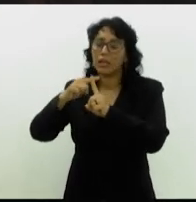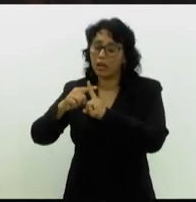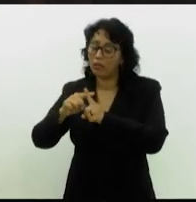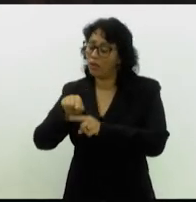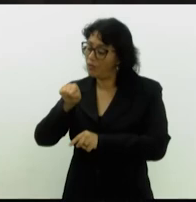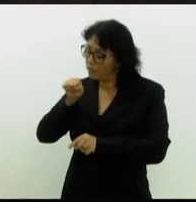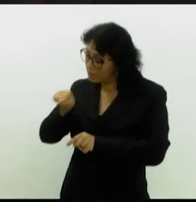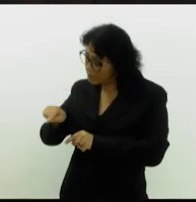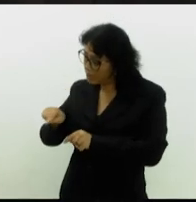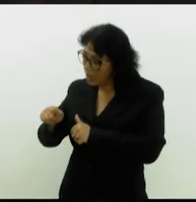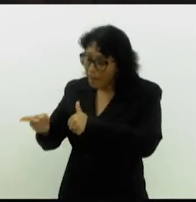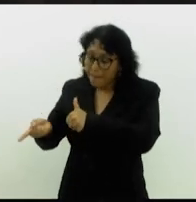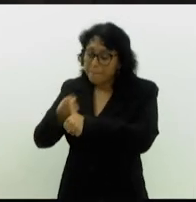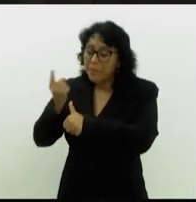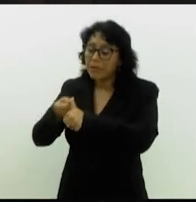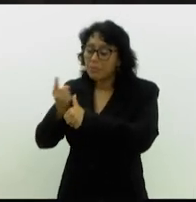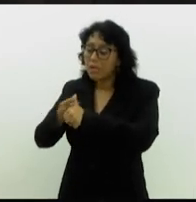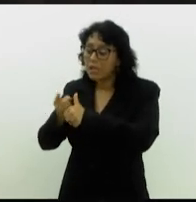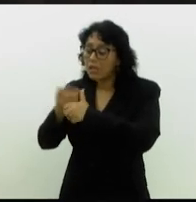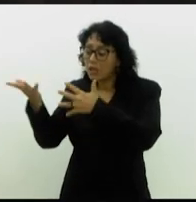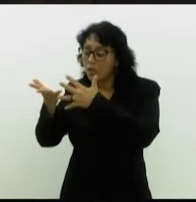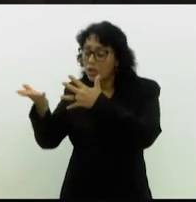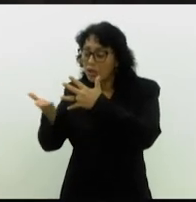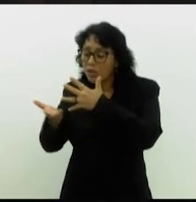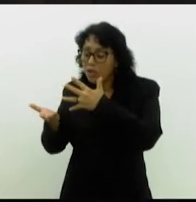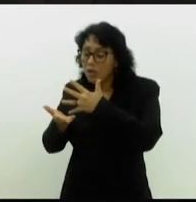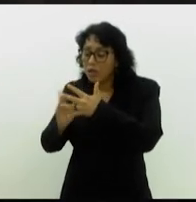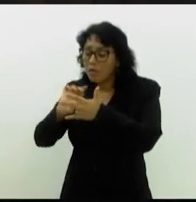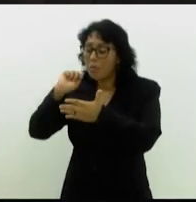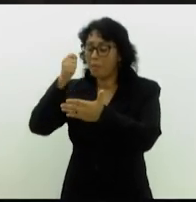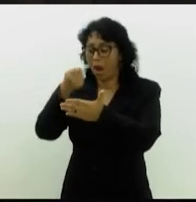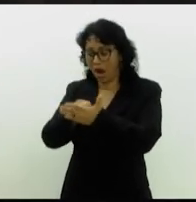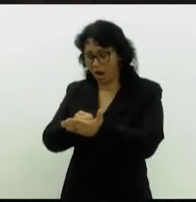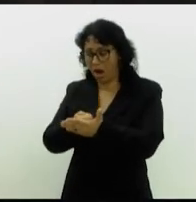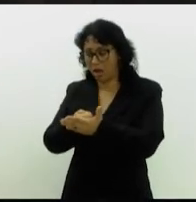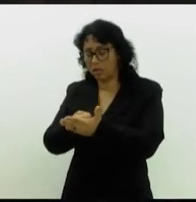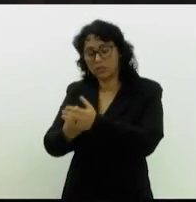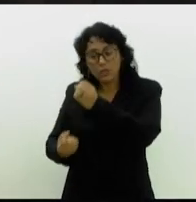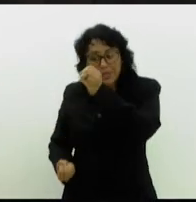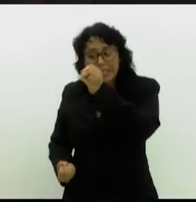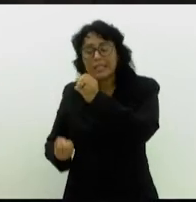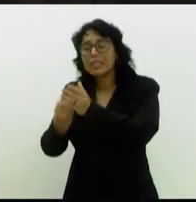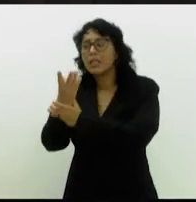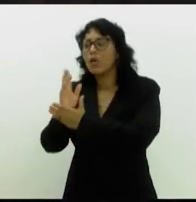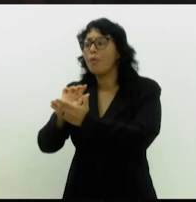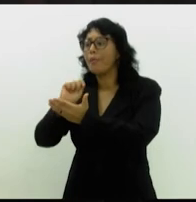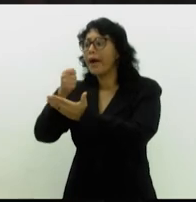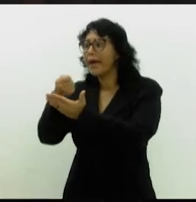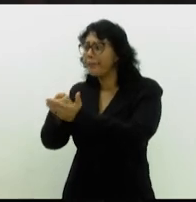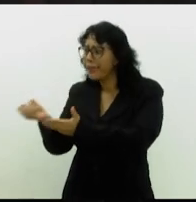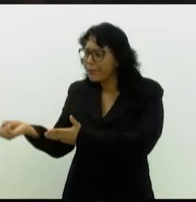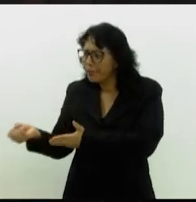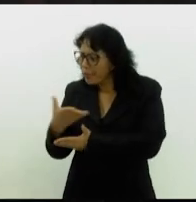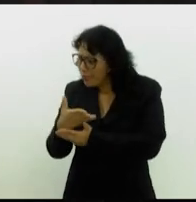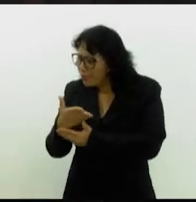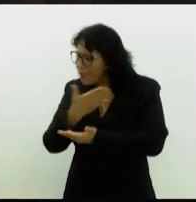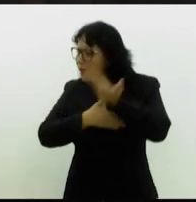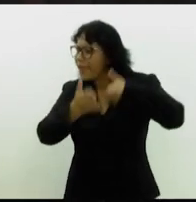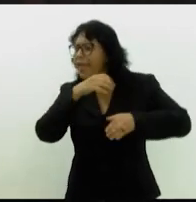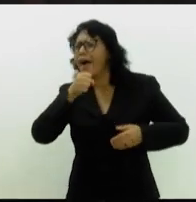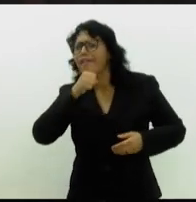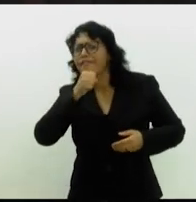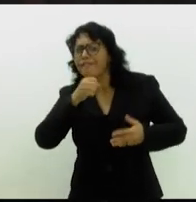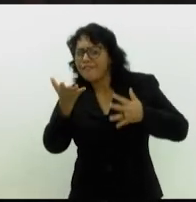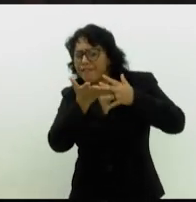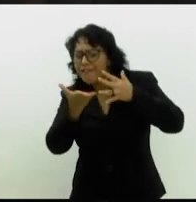parcelas que são devidas Então se criou um pagamento novo e não se pagou as devidas quando